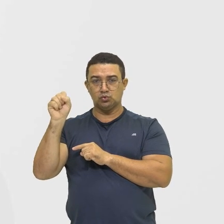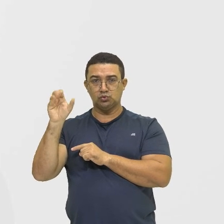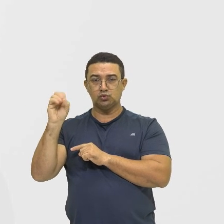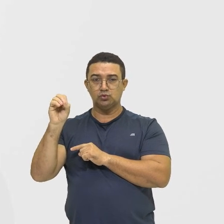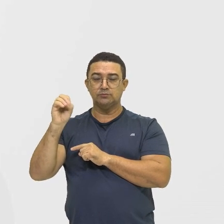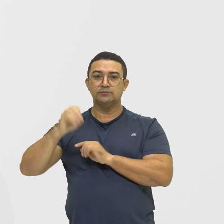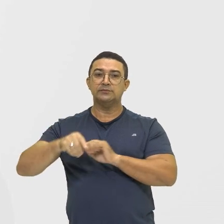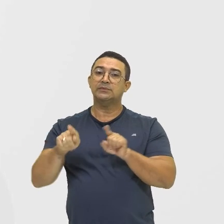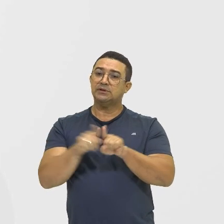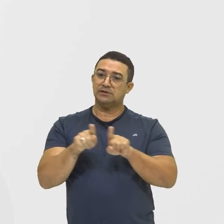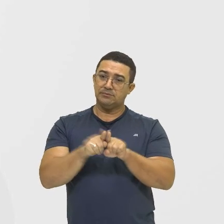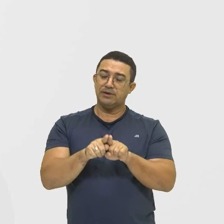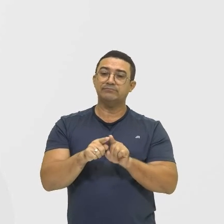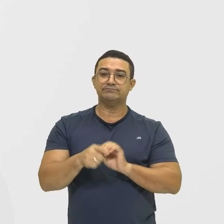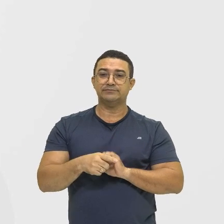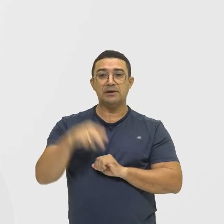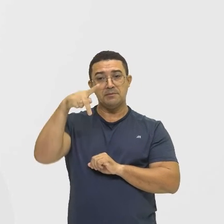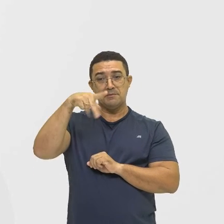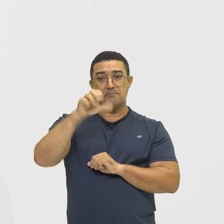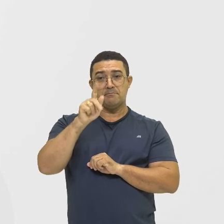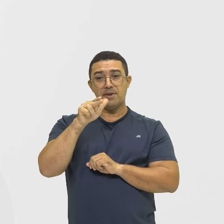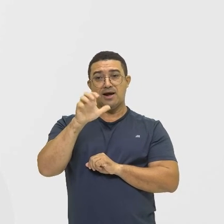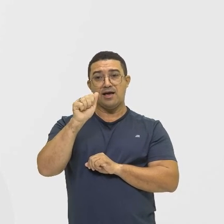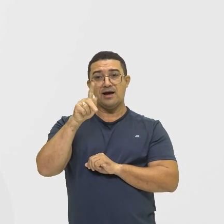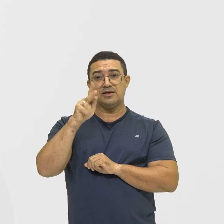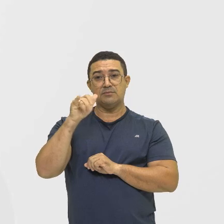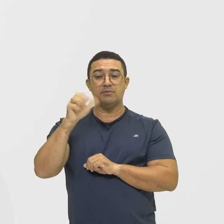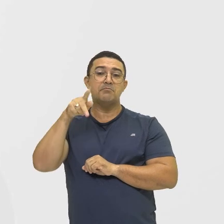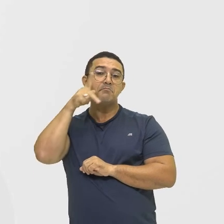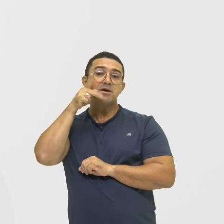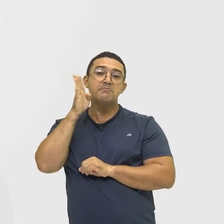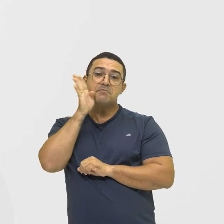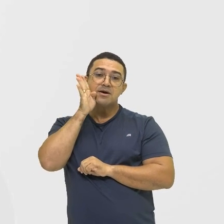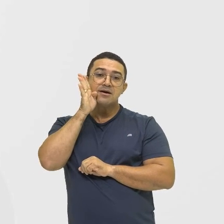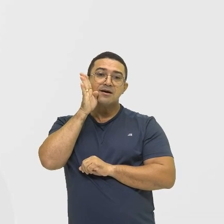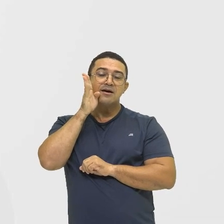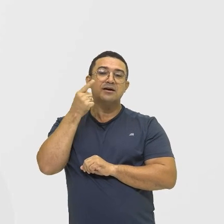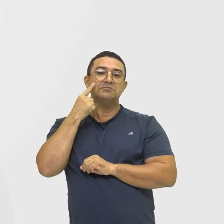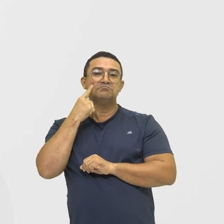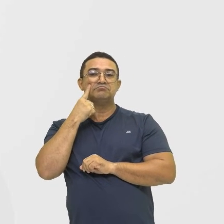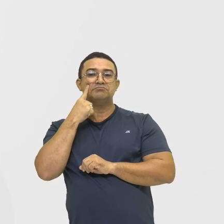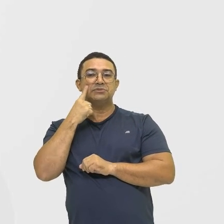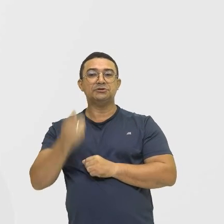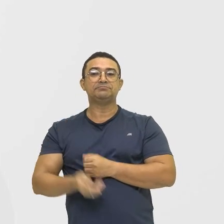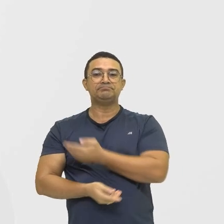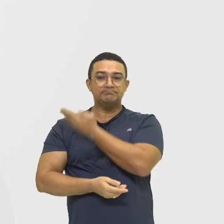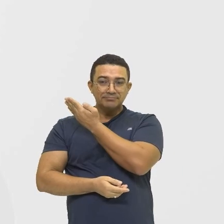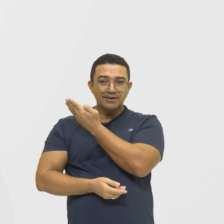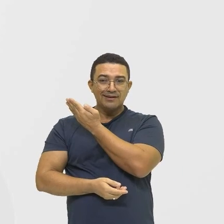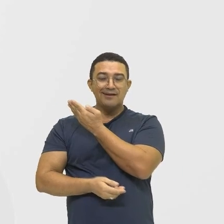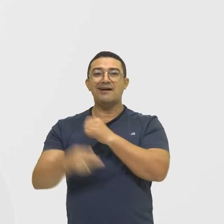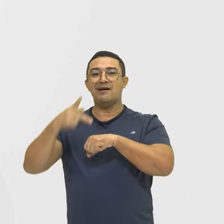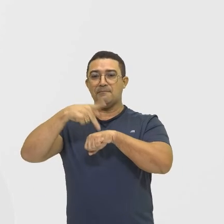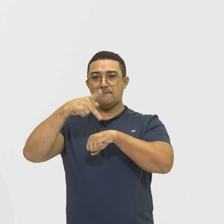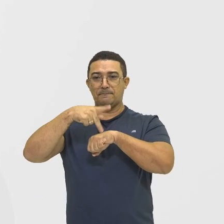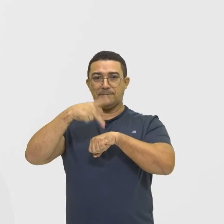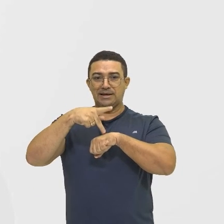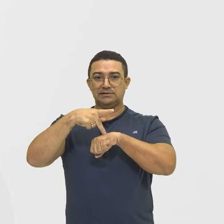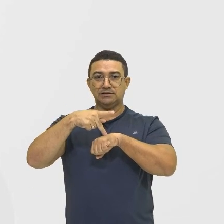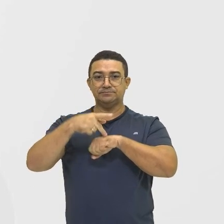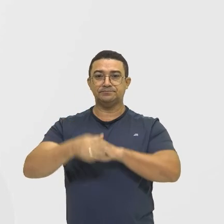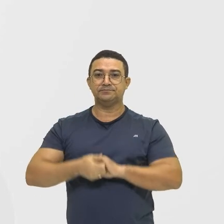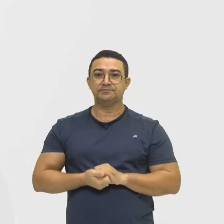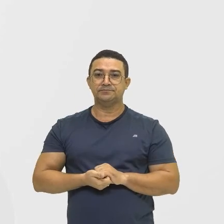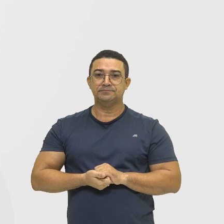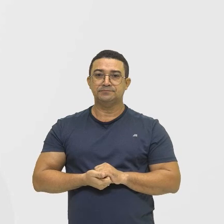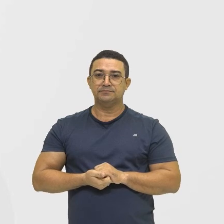na Paraíba, que são justamente nas pedras, né? Justamente a pintura rupestre. Mas esse